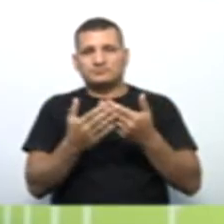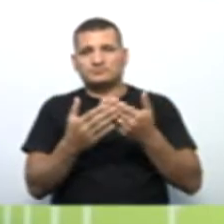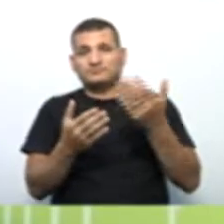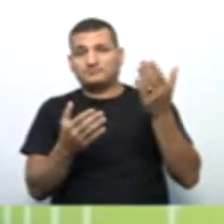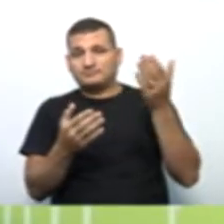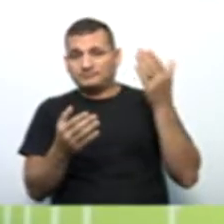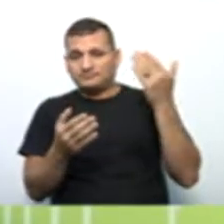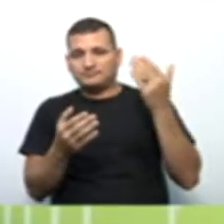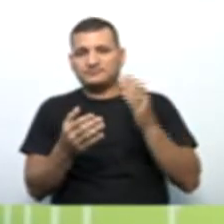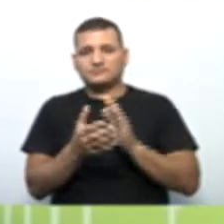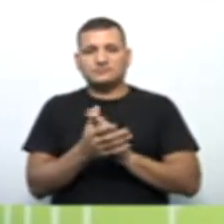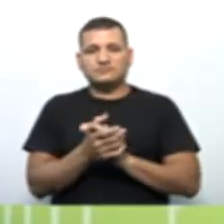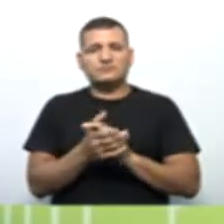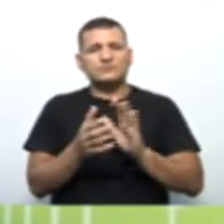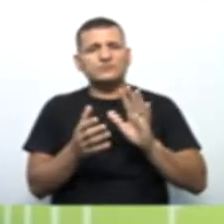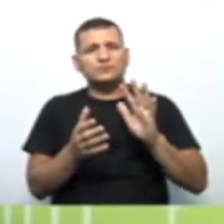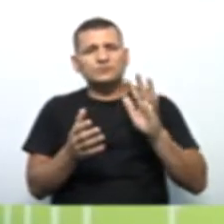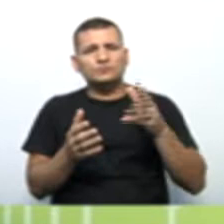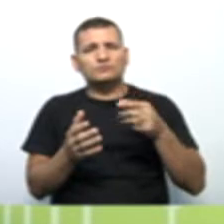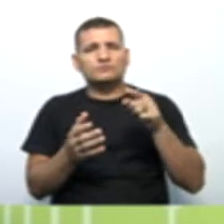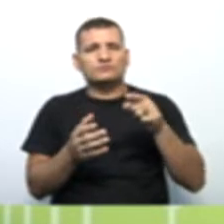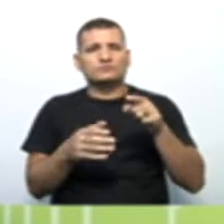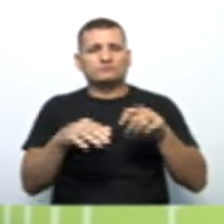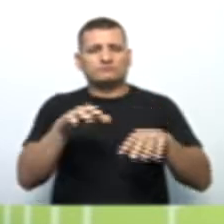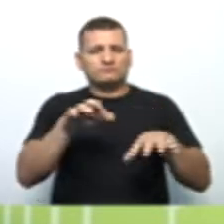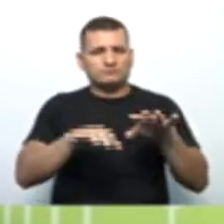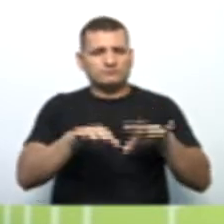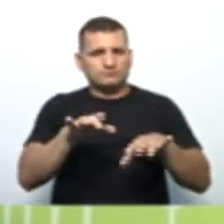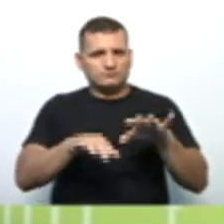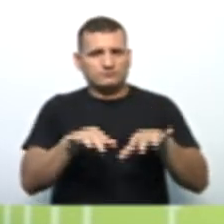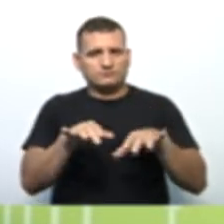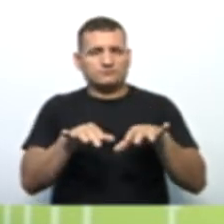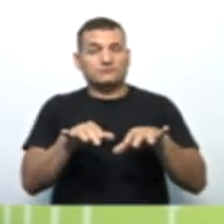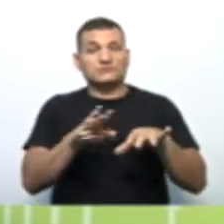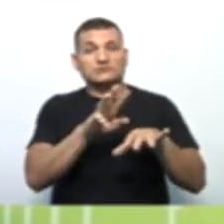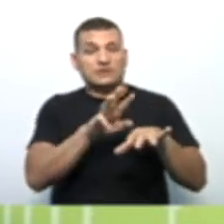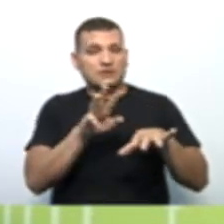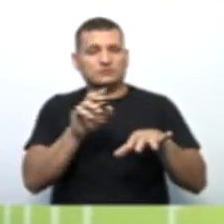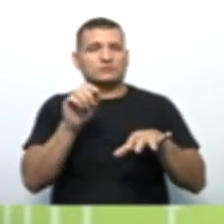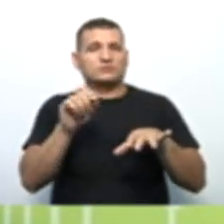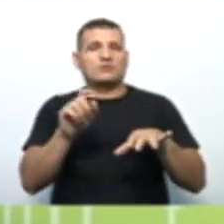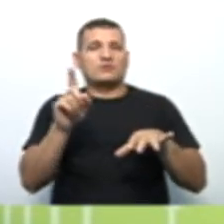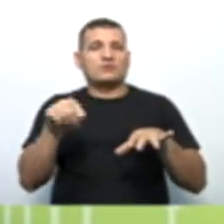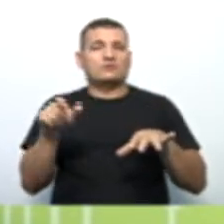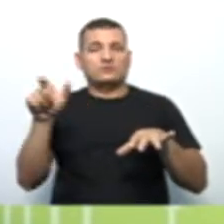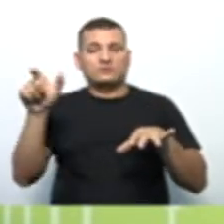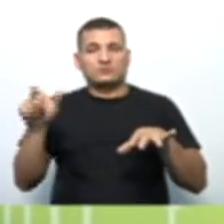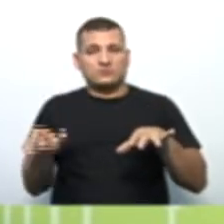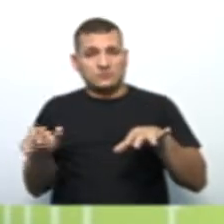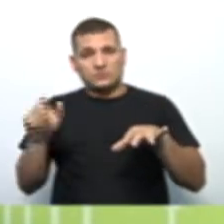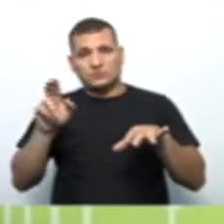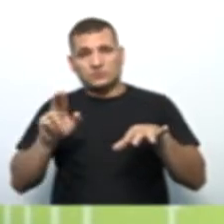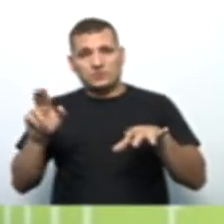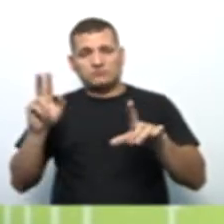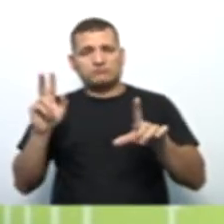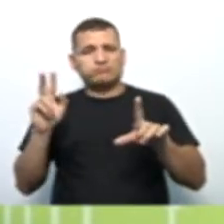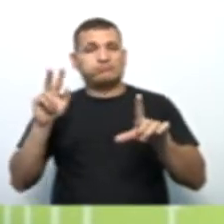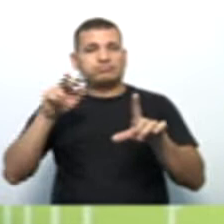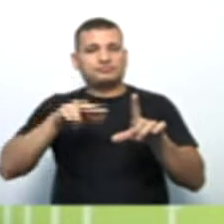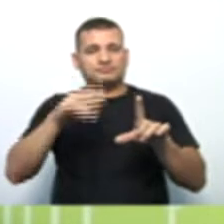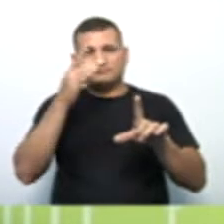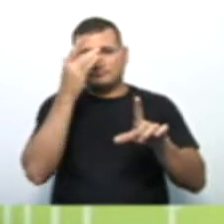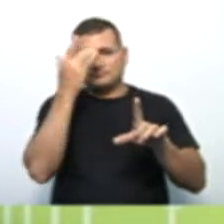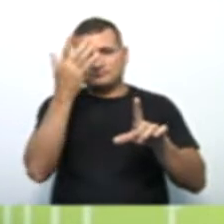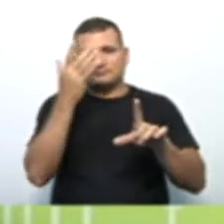que você vai desenvolver o site é para facilitar o usuário tudo que você vai mandar lá que você vai pensar que você vai trabalhar